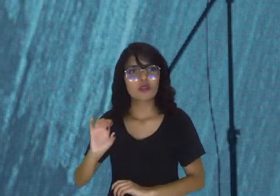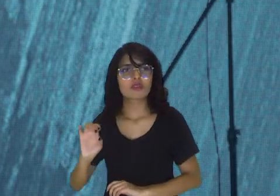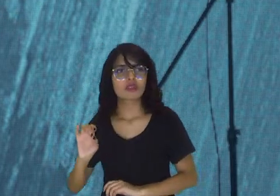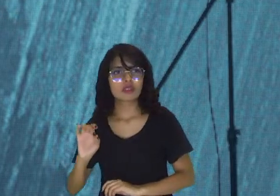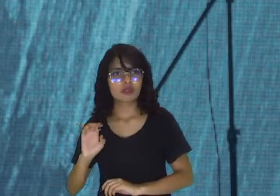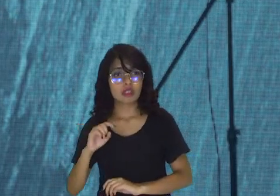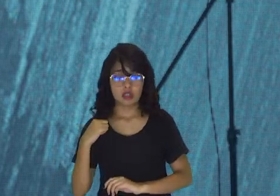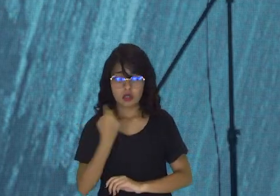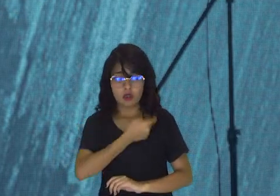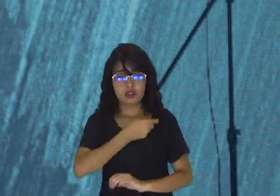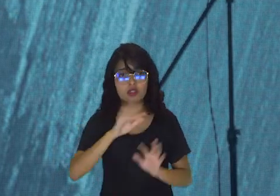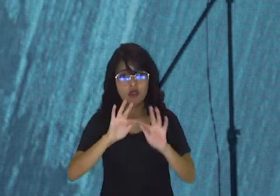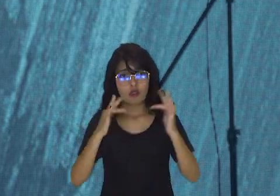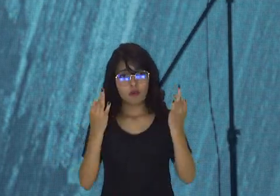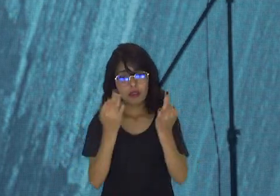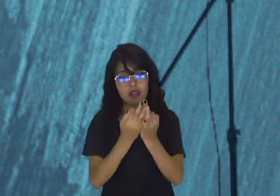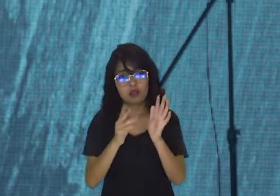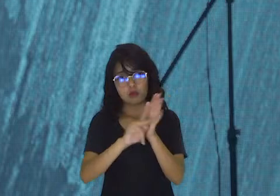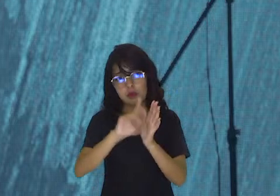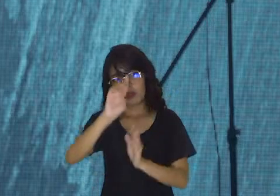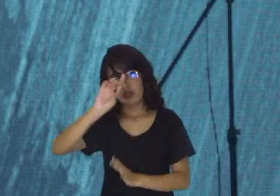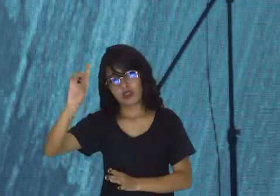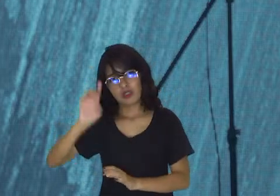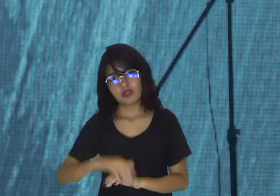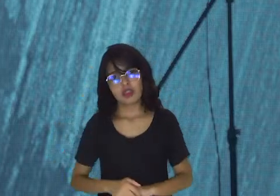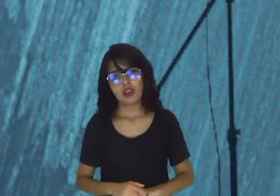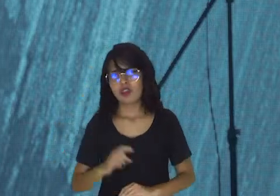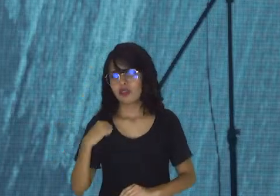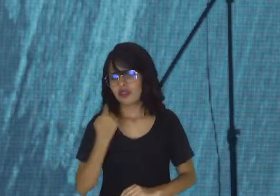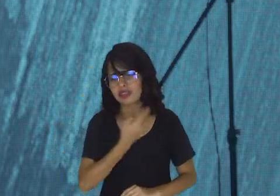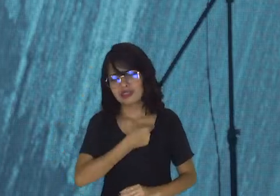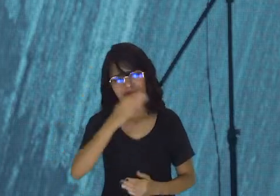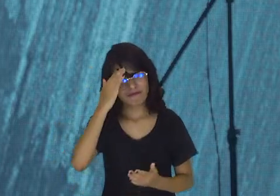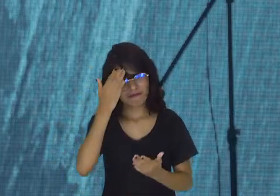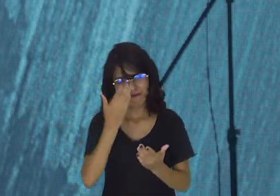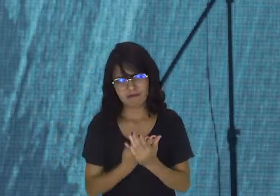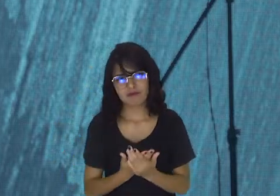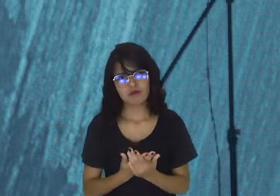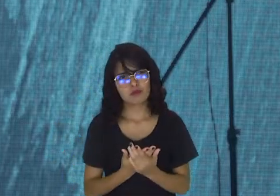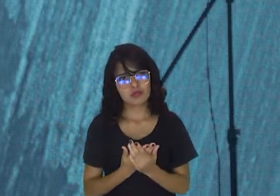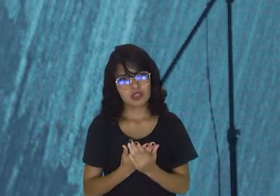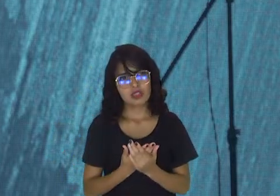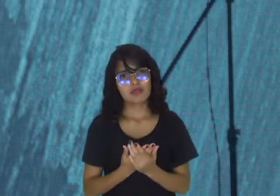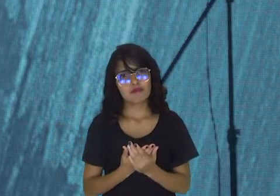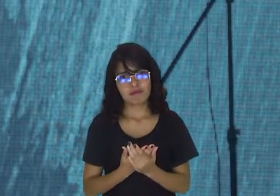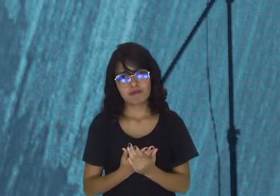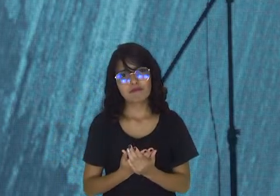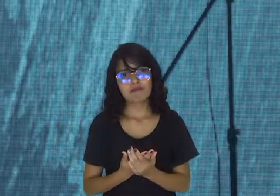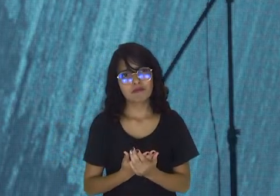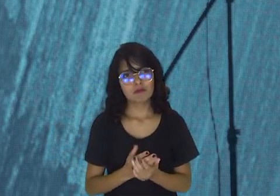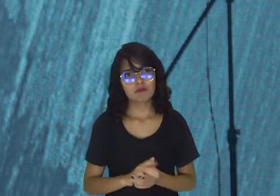Deus. A gente falha tanto nesses mandamentos e colhemos